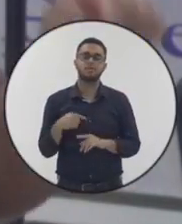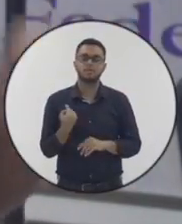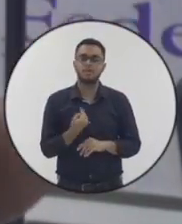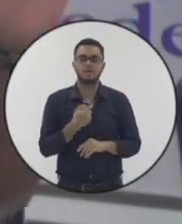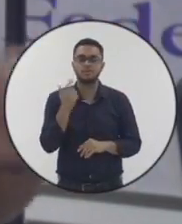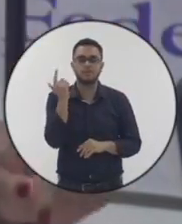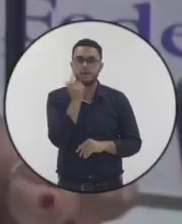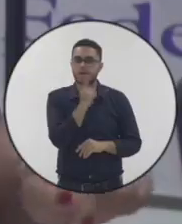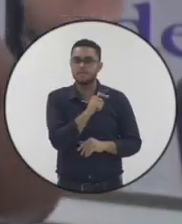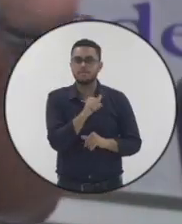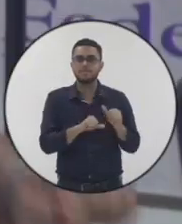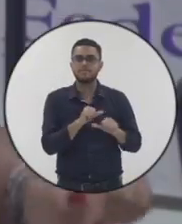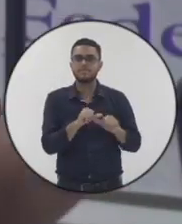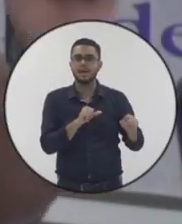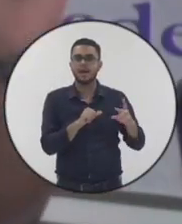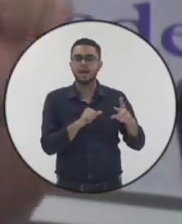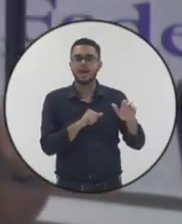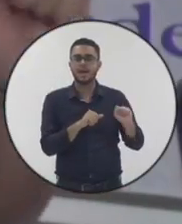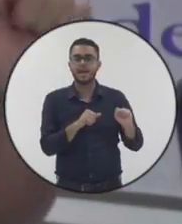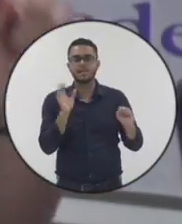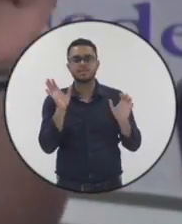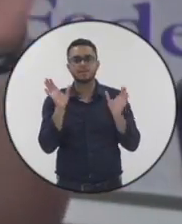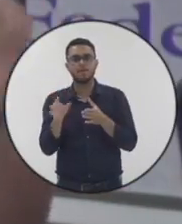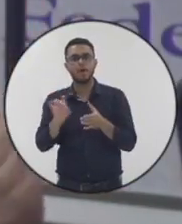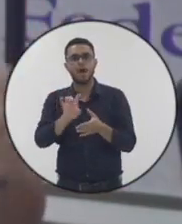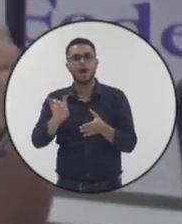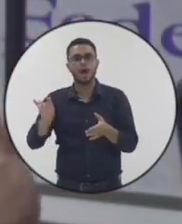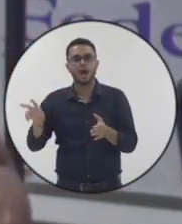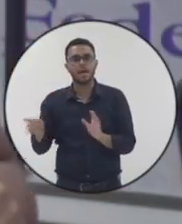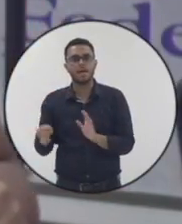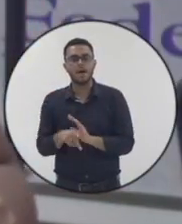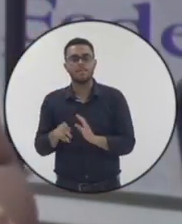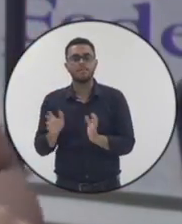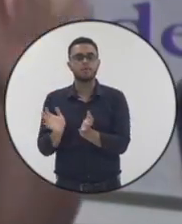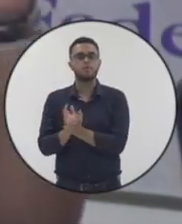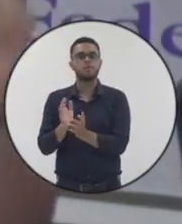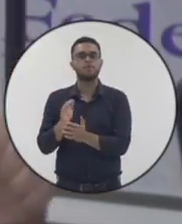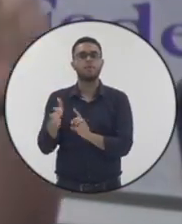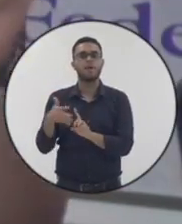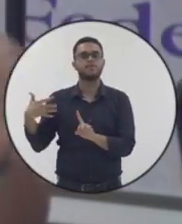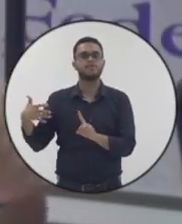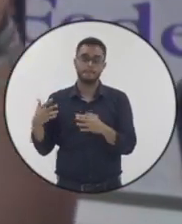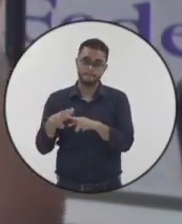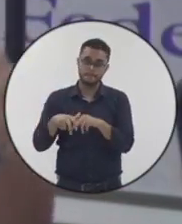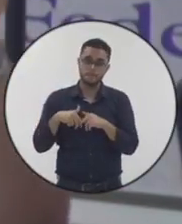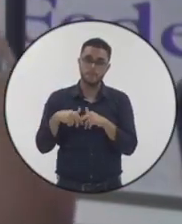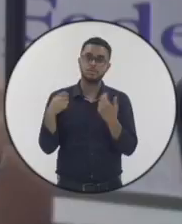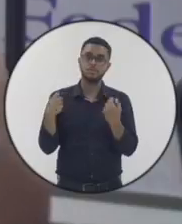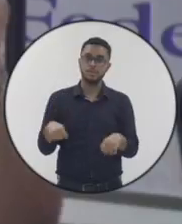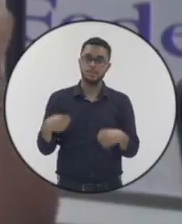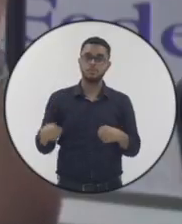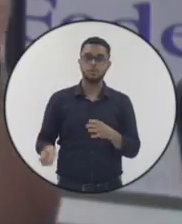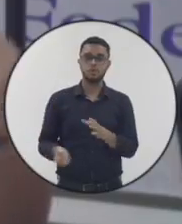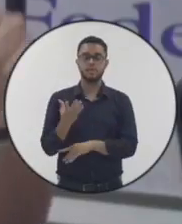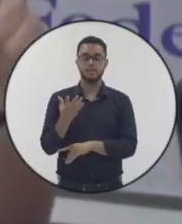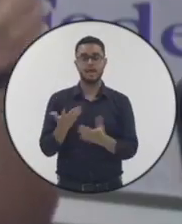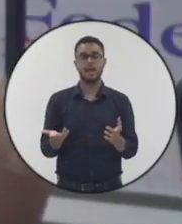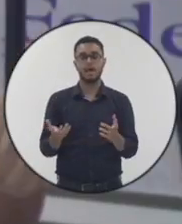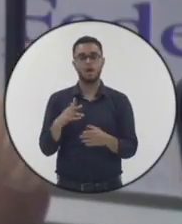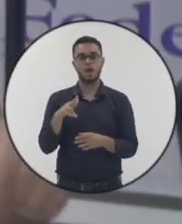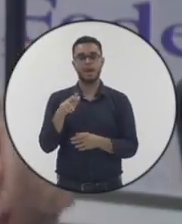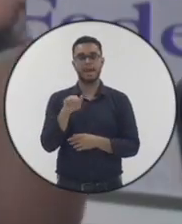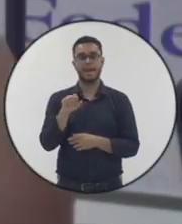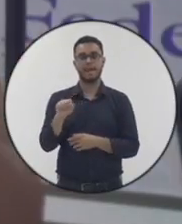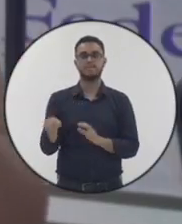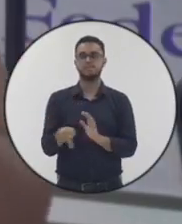que o trabalho de CREAS atenda à especificidade da população LGBT. Então, foi necessário ter-se um CREAS na diversidade